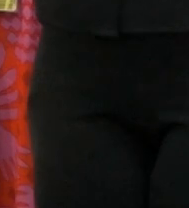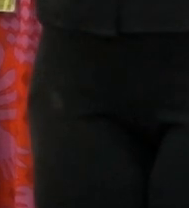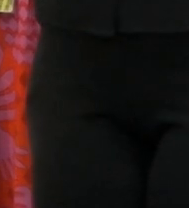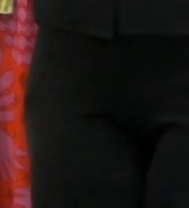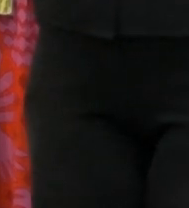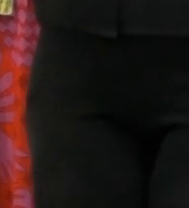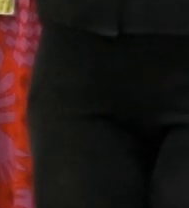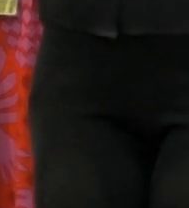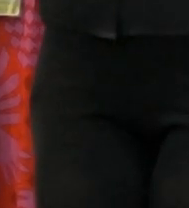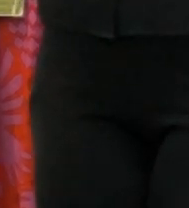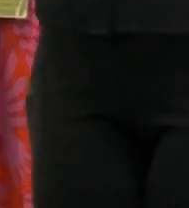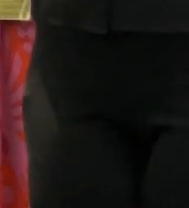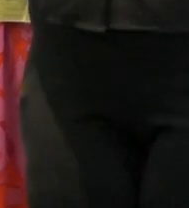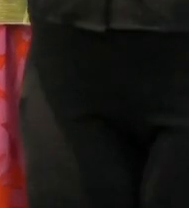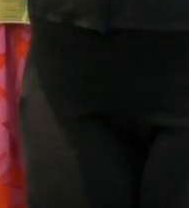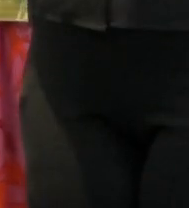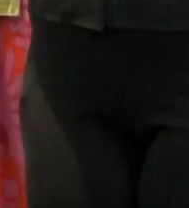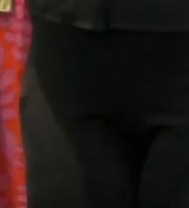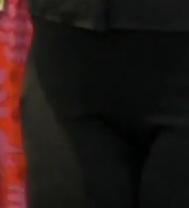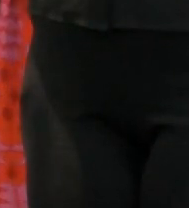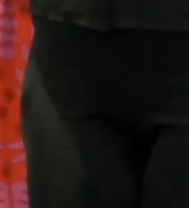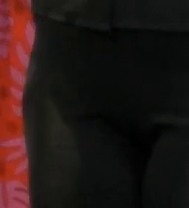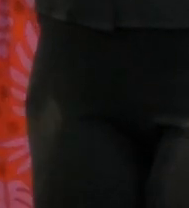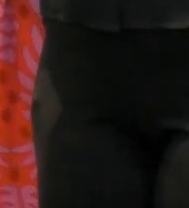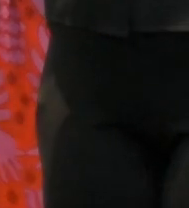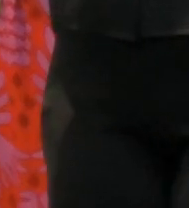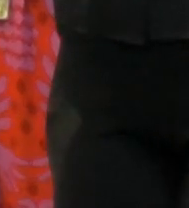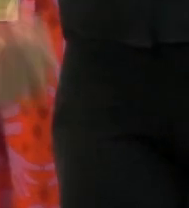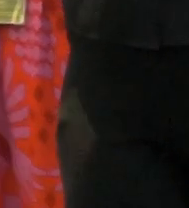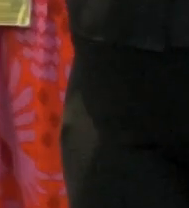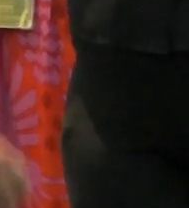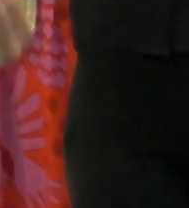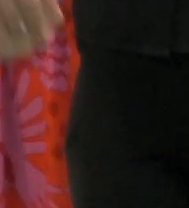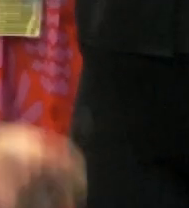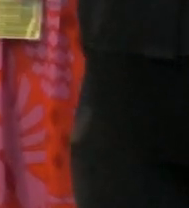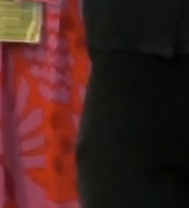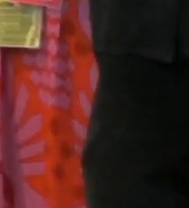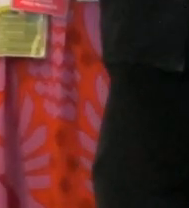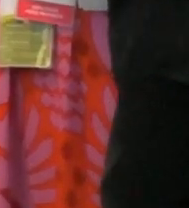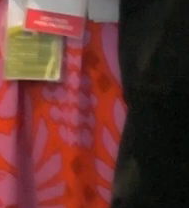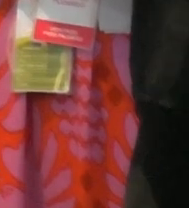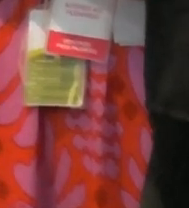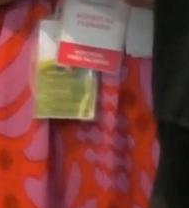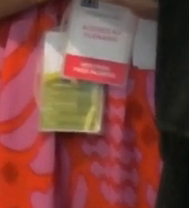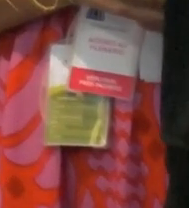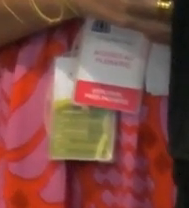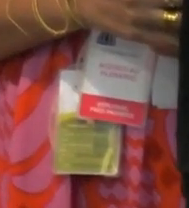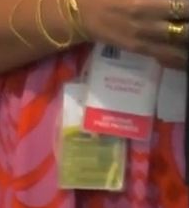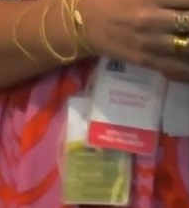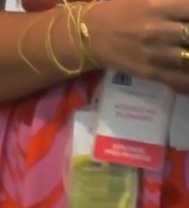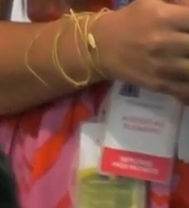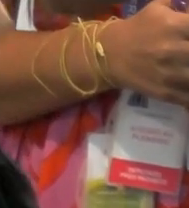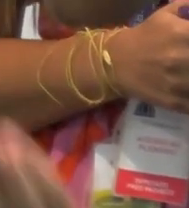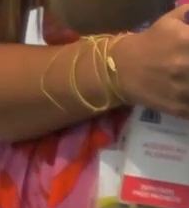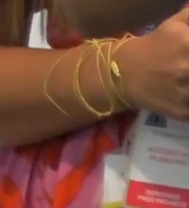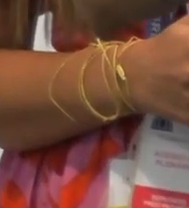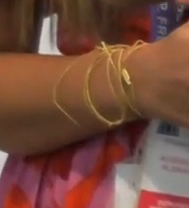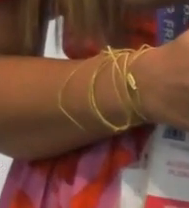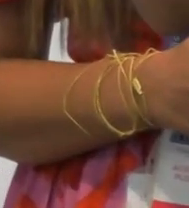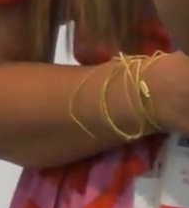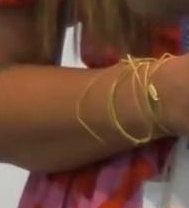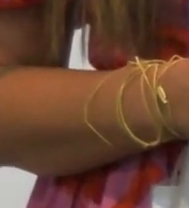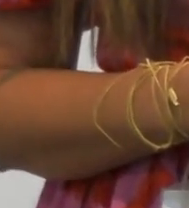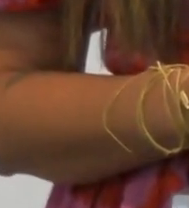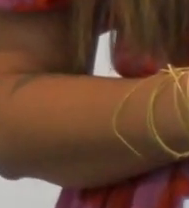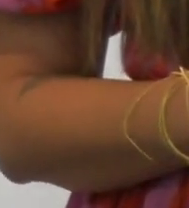cabelo Mateus hoje ele consegue deixar ser examinado por um médico porque ele não